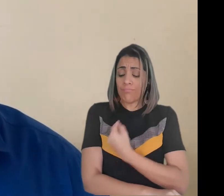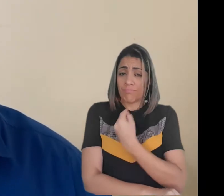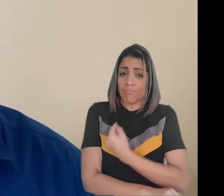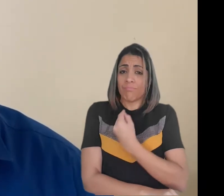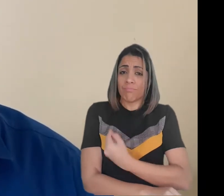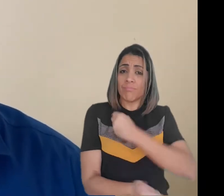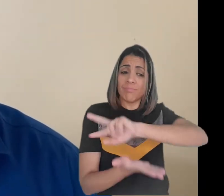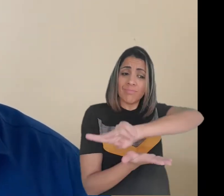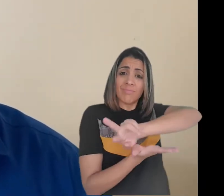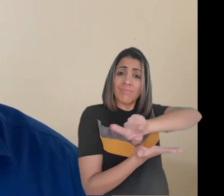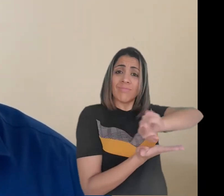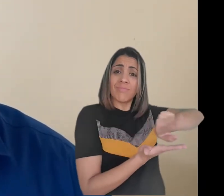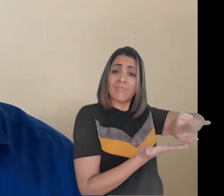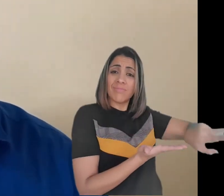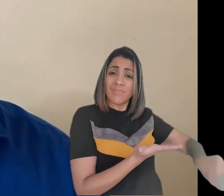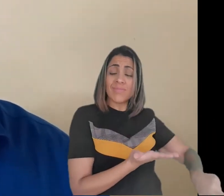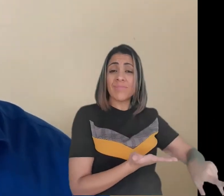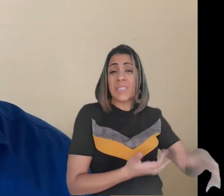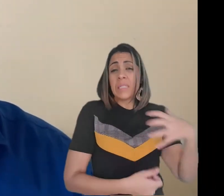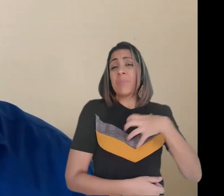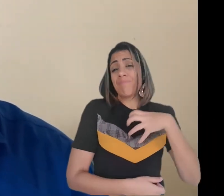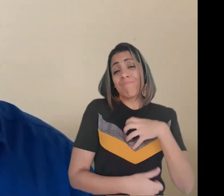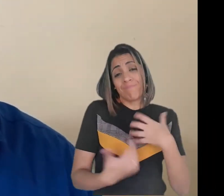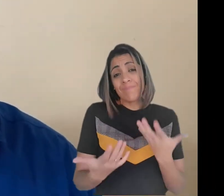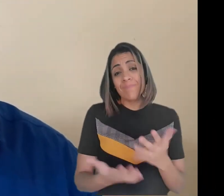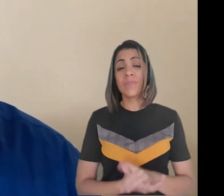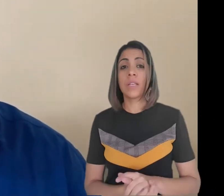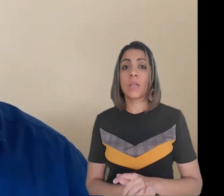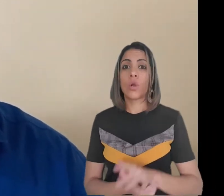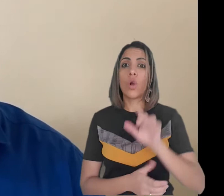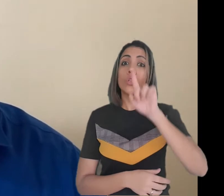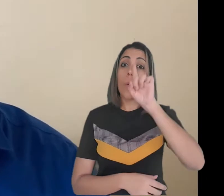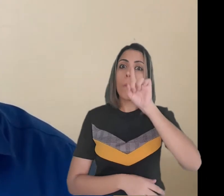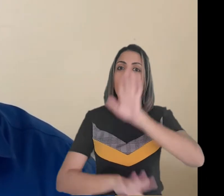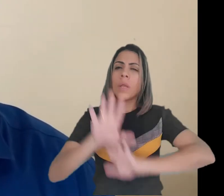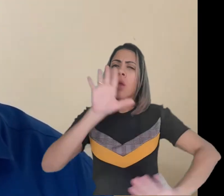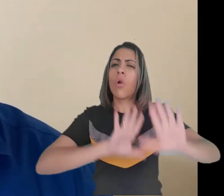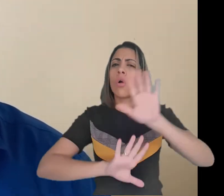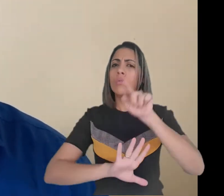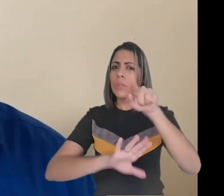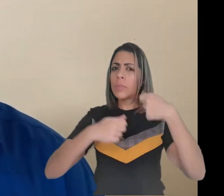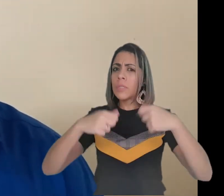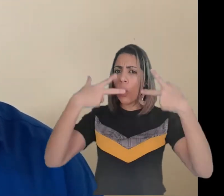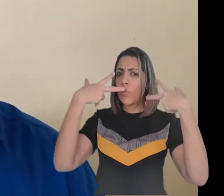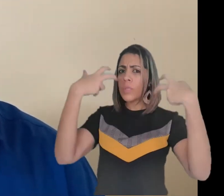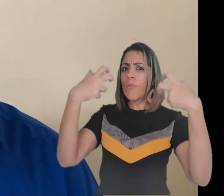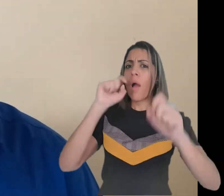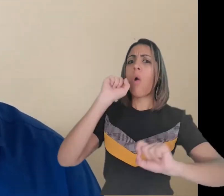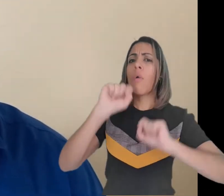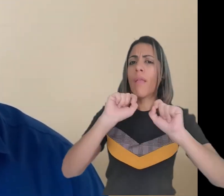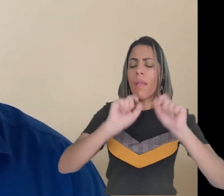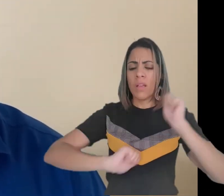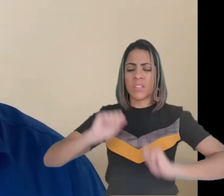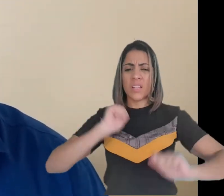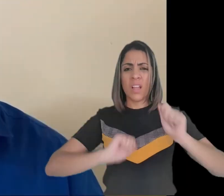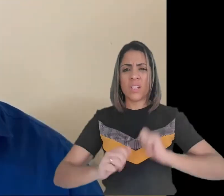da nossa espécie enquanto ser humano. O problema é quando ocorre uma ansiedade persistente, ou seja, uma ansiedade